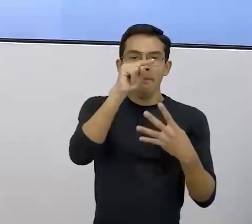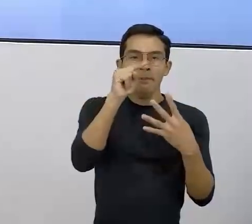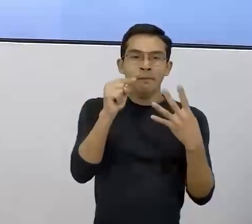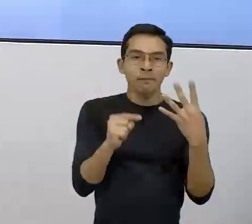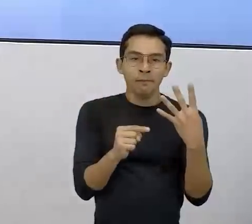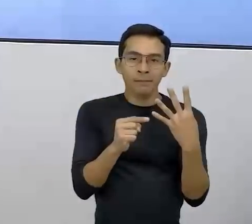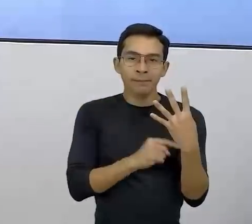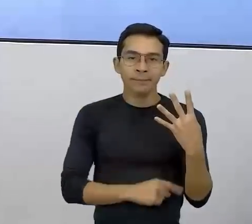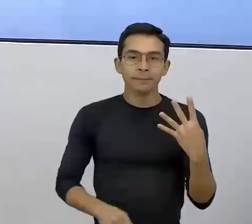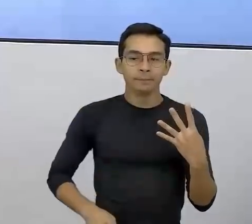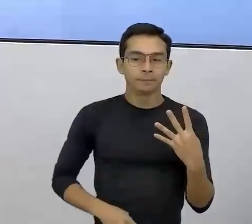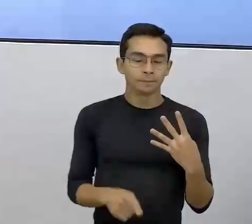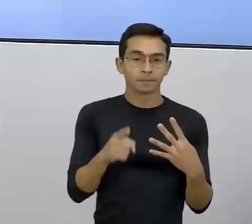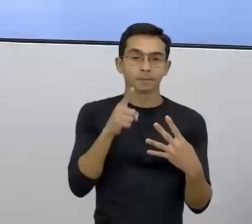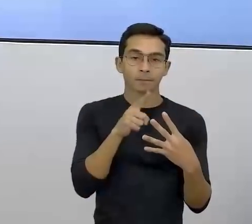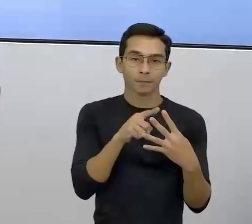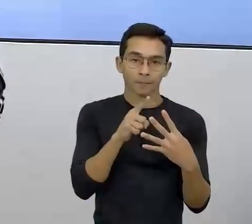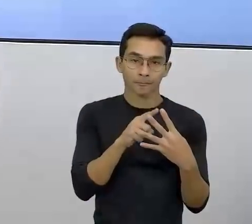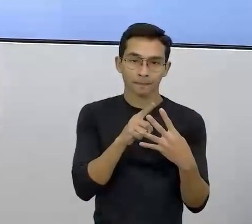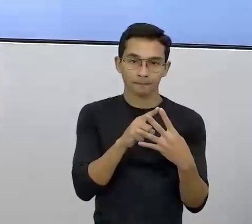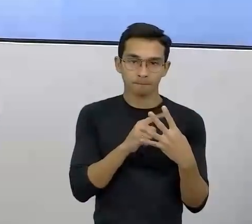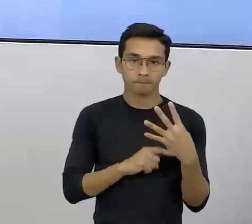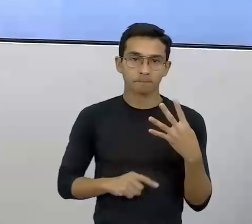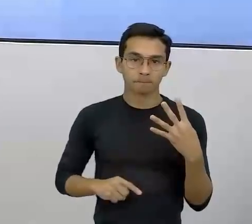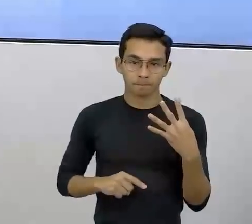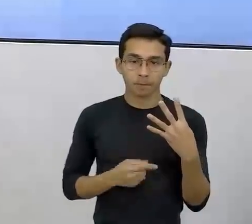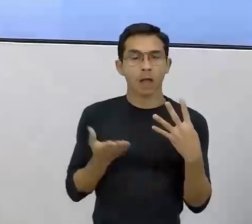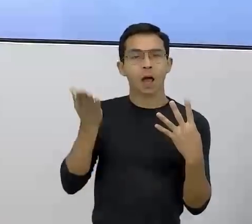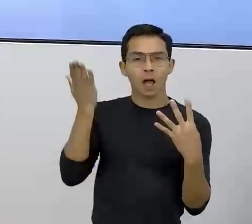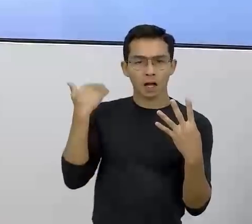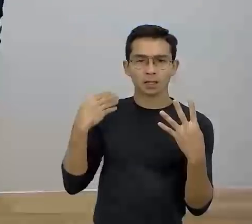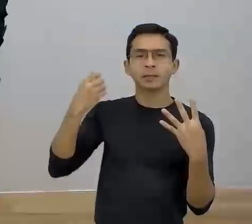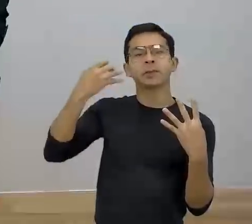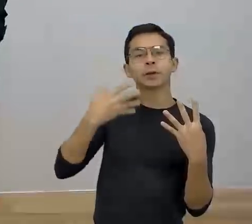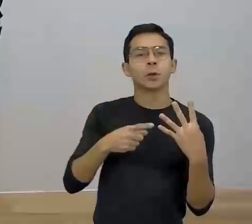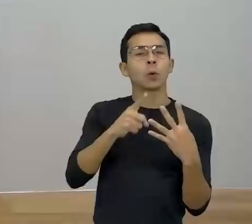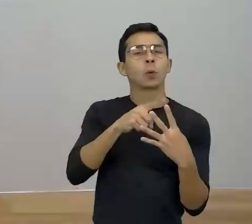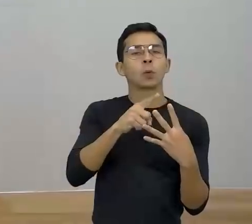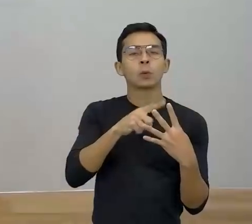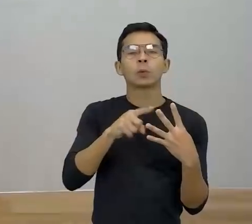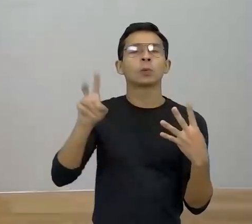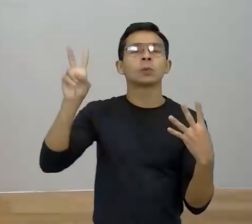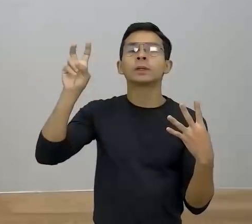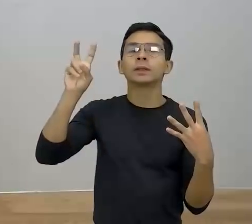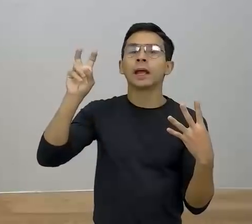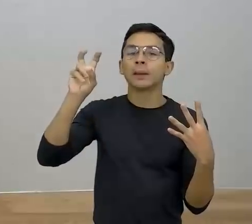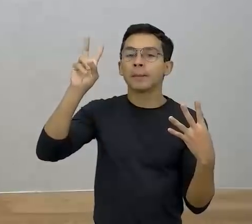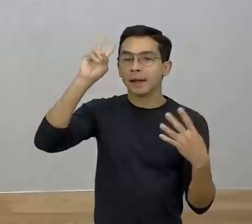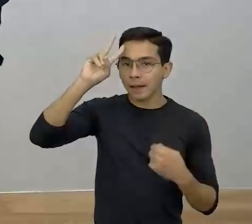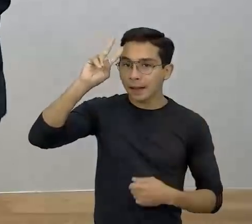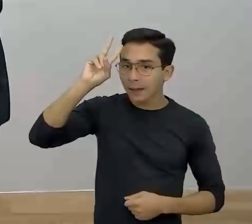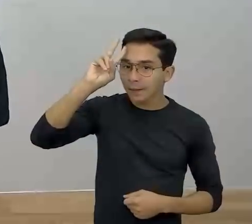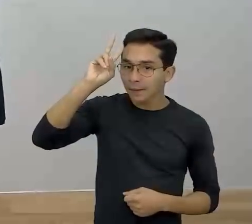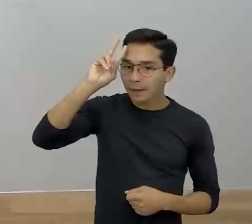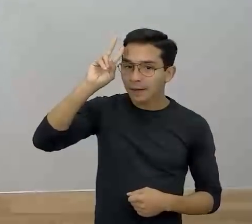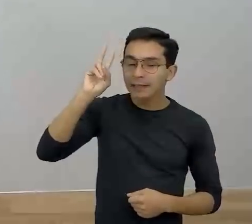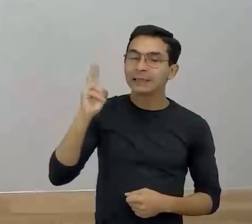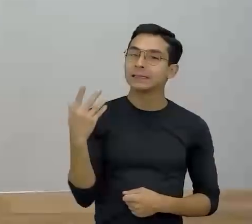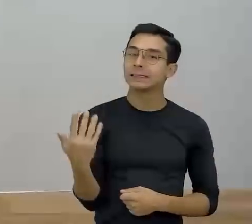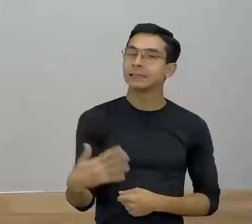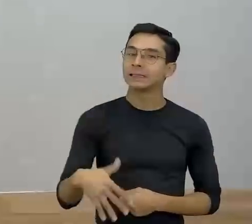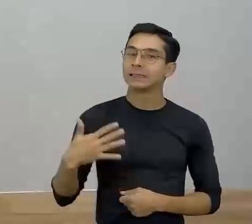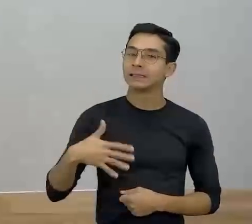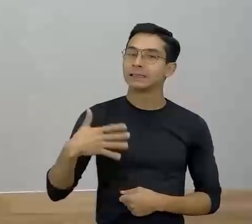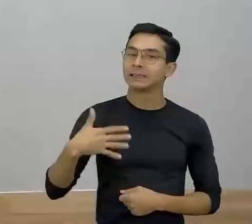né? O primeiro tema a gente explorou no TPC anterior, que foi qual, Débora? Você lembra? Ixi, vocês habilidades lembram?